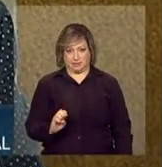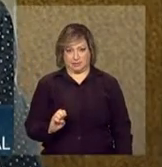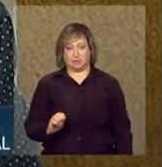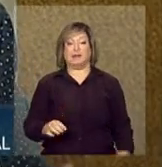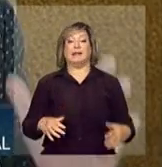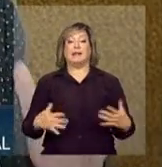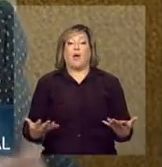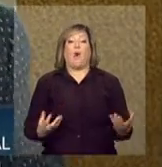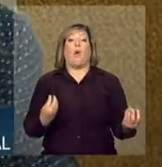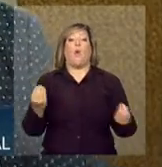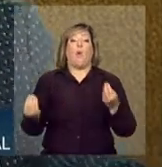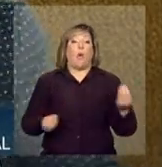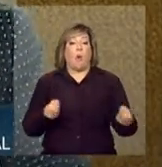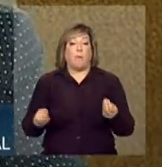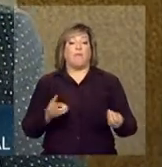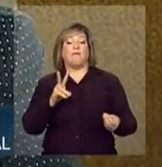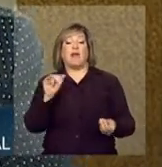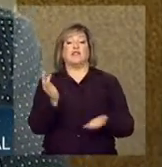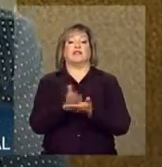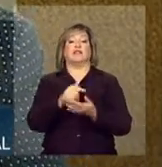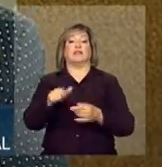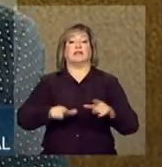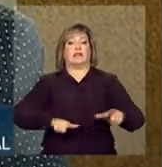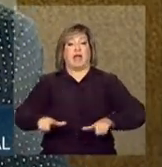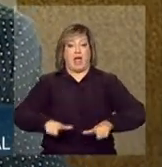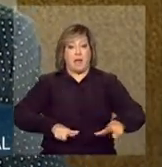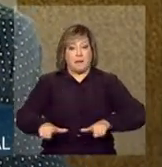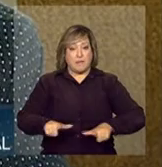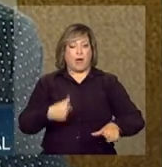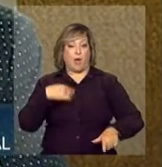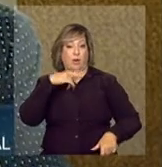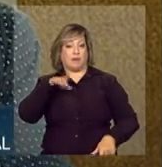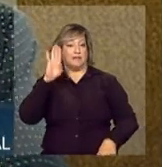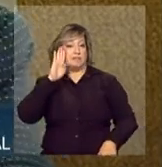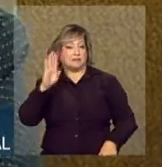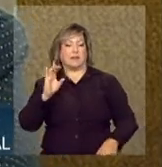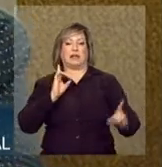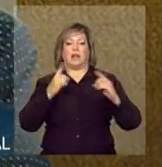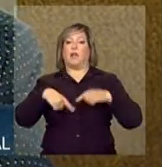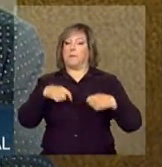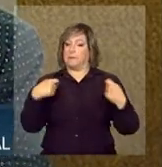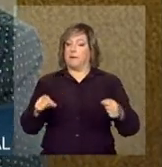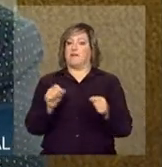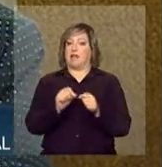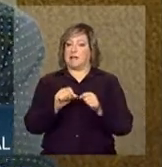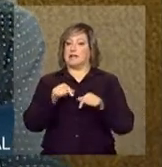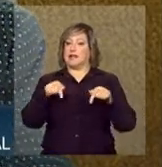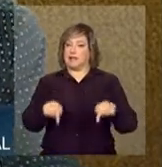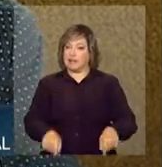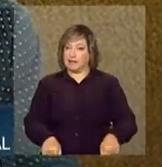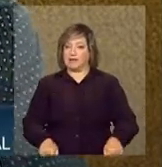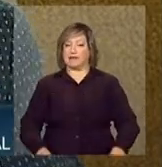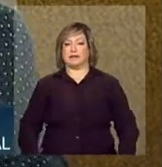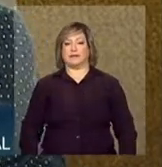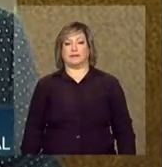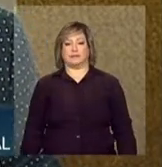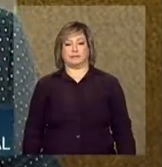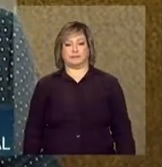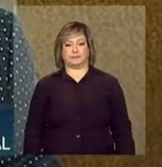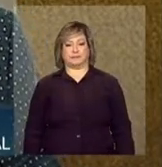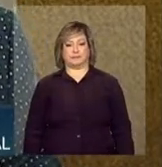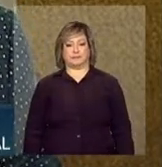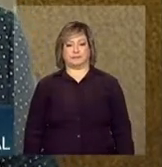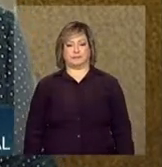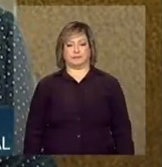essa tarefa? Então, eu queria, eu acho que talvez esse seja o grande debate que a gente tenha que fazer aqui. E, para o governo